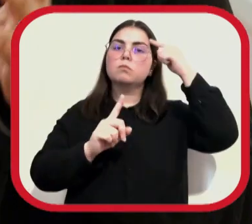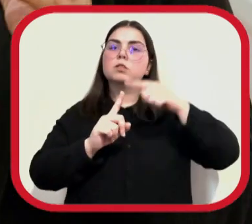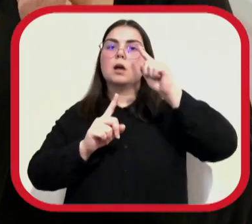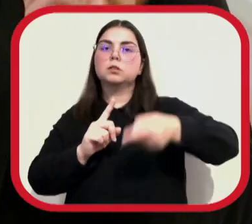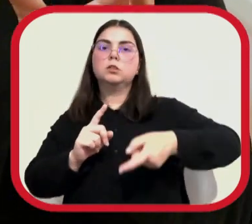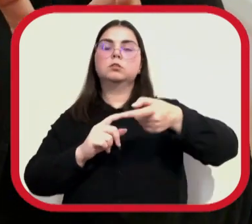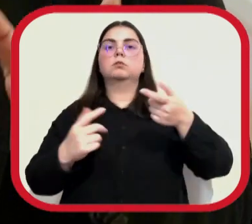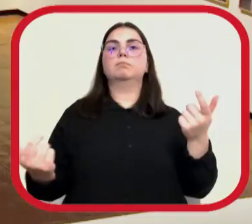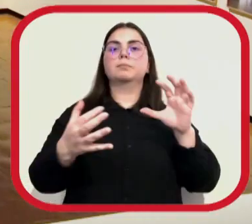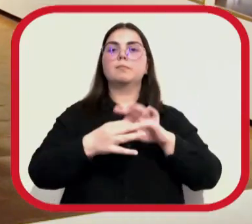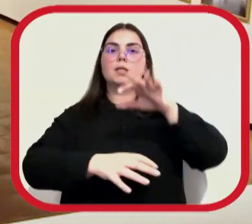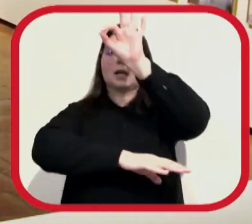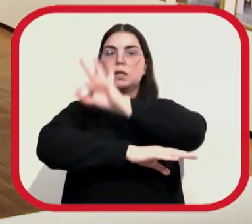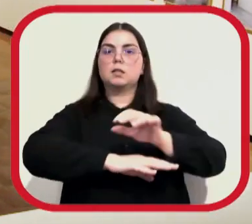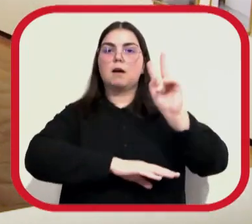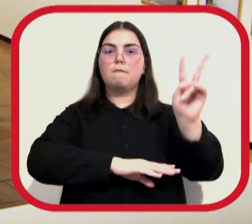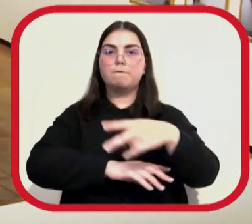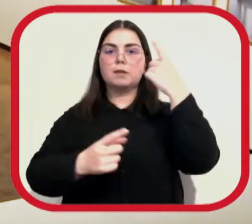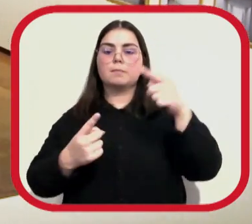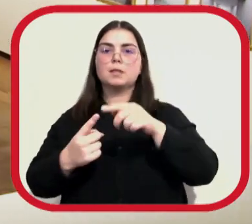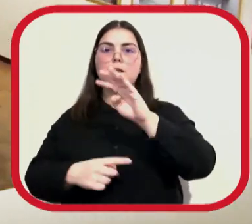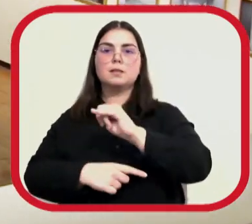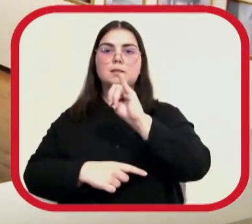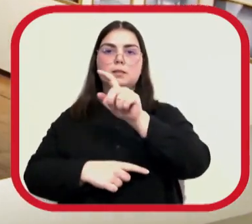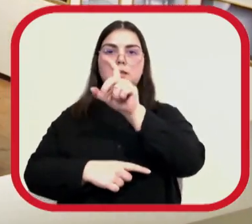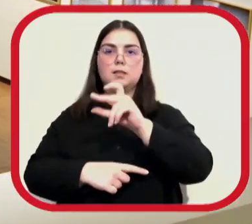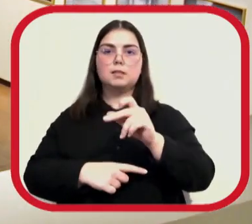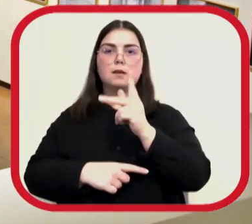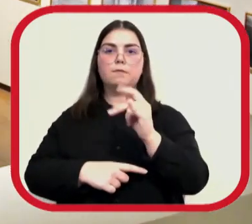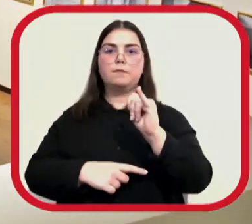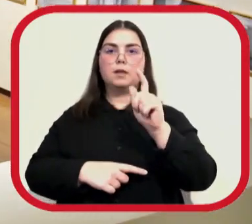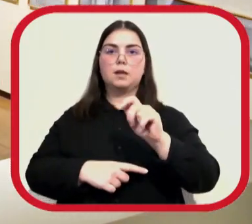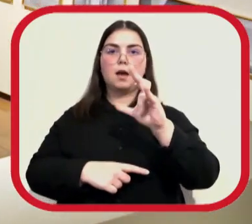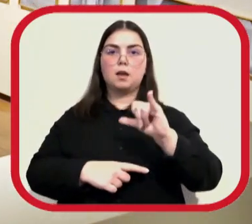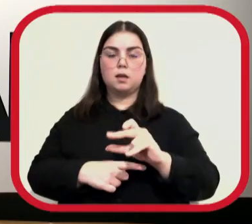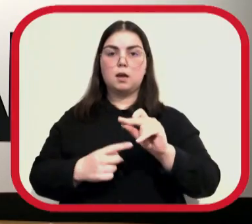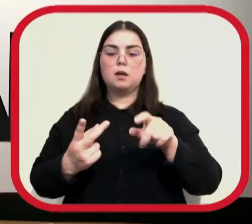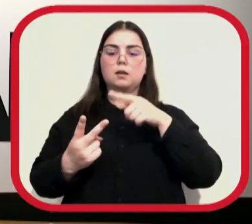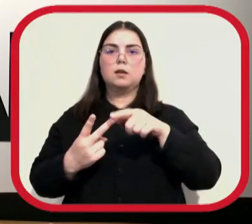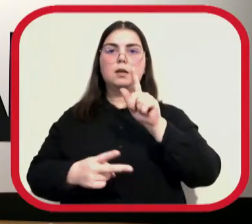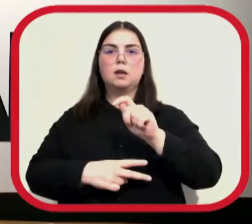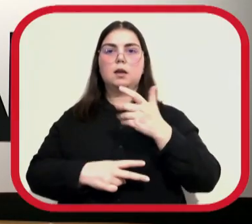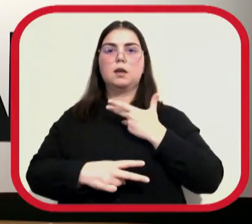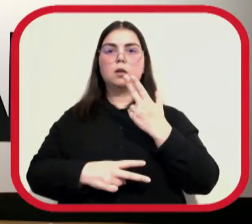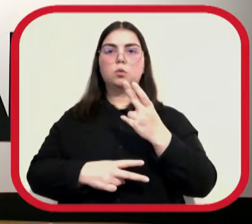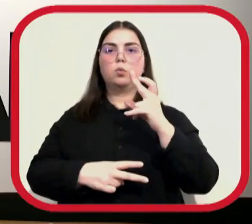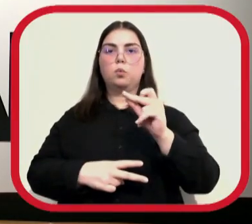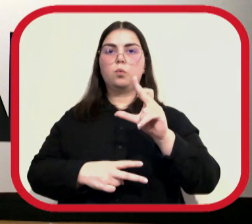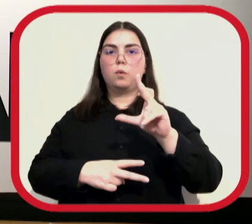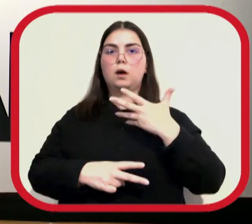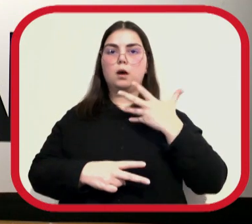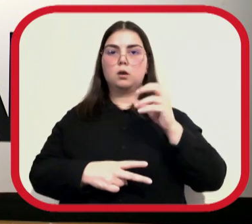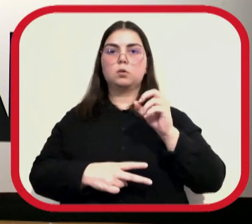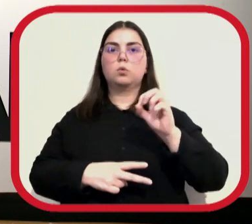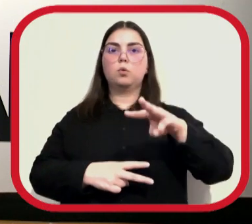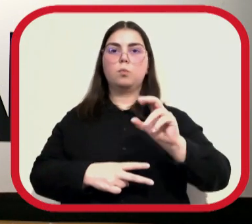dedicada a obras de dois arquitetos principais da nossa arquitetura portuguesa, o arquiteto Cisa Vieira e o